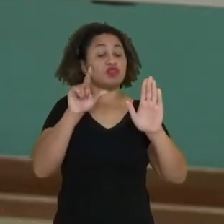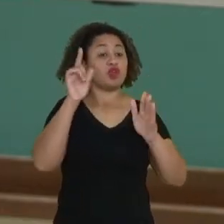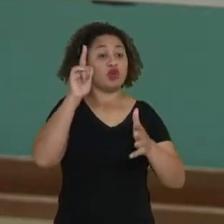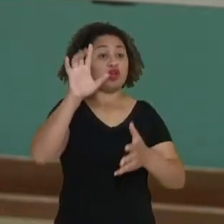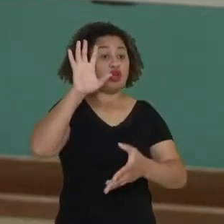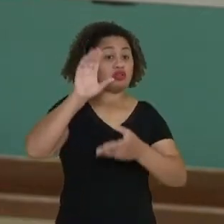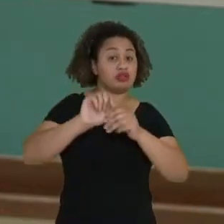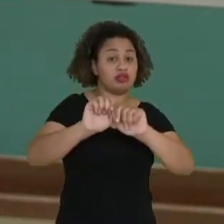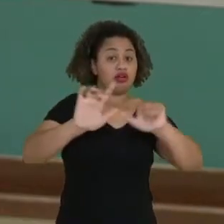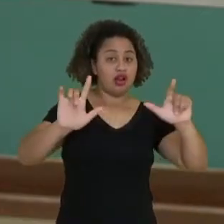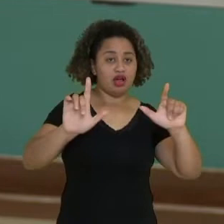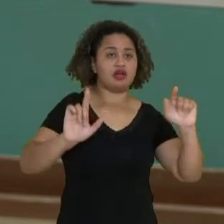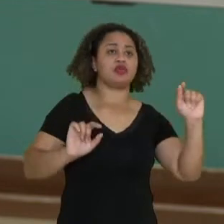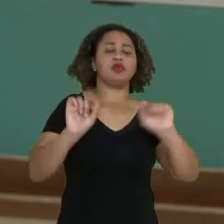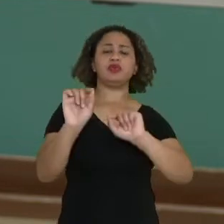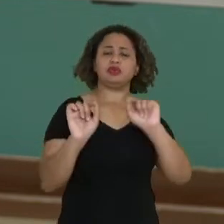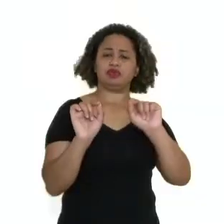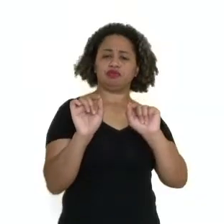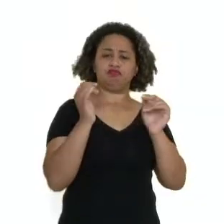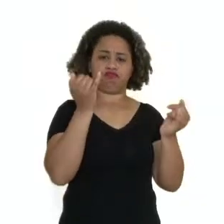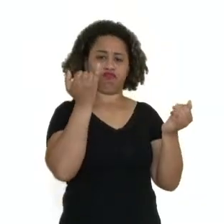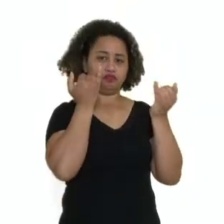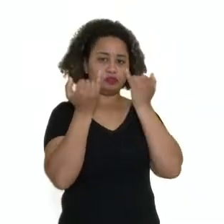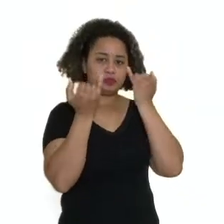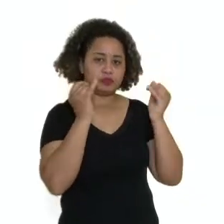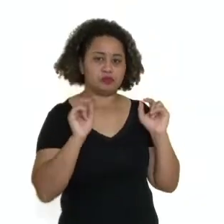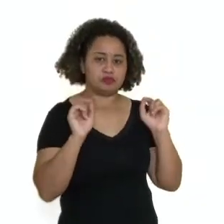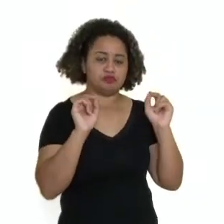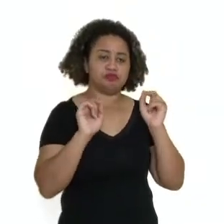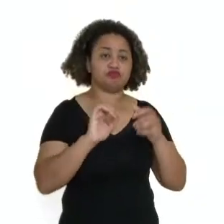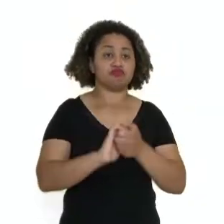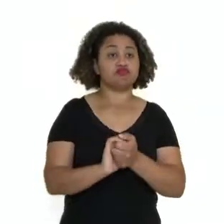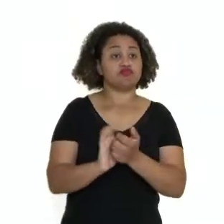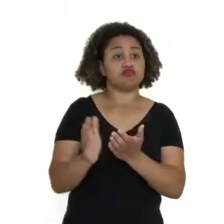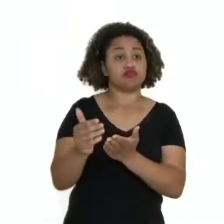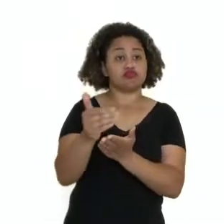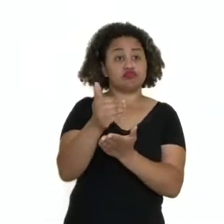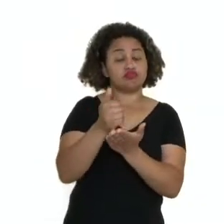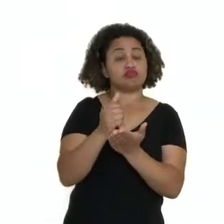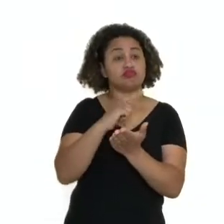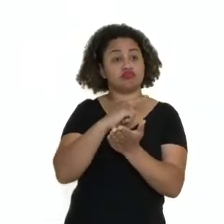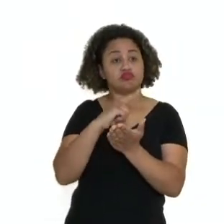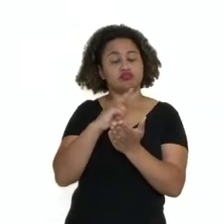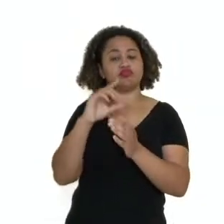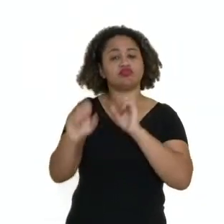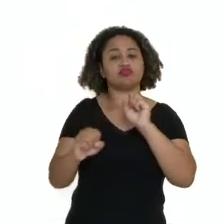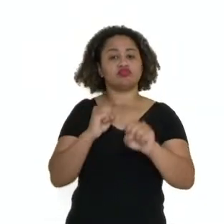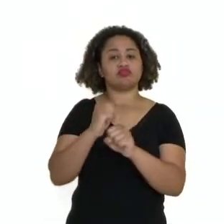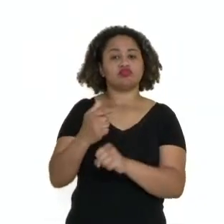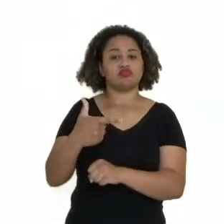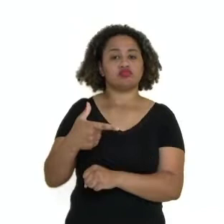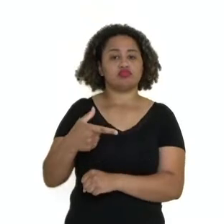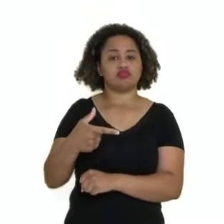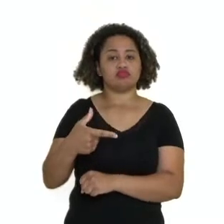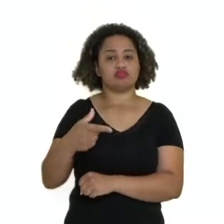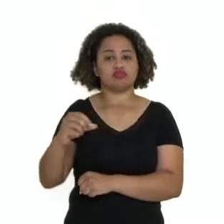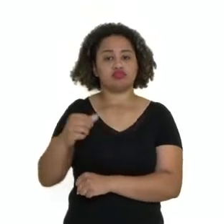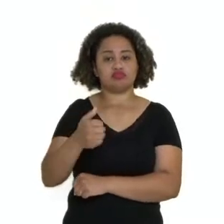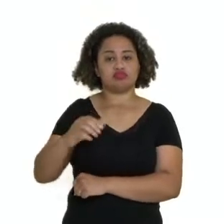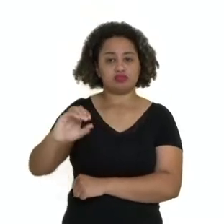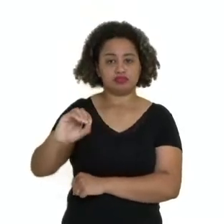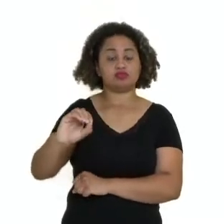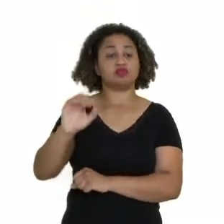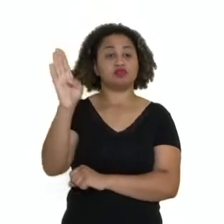melhor. Então, qual que é o nosso recorte? De acordo com os dados do censo de 2010, no